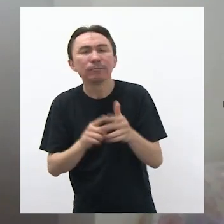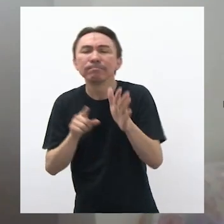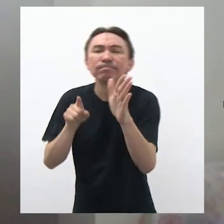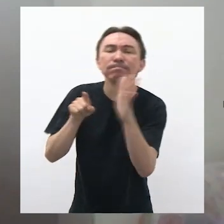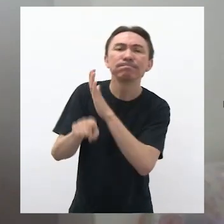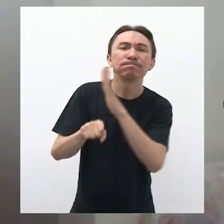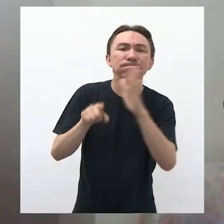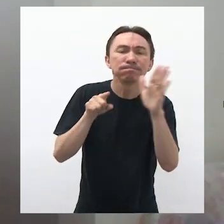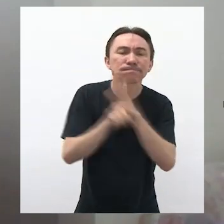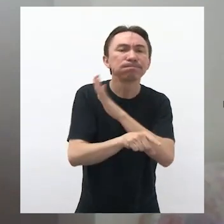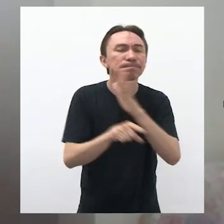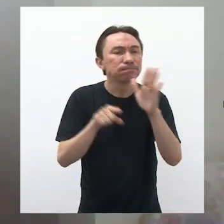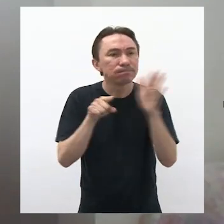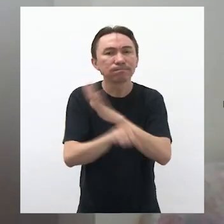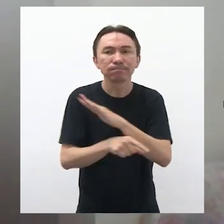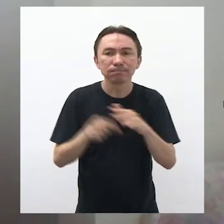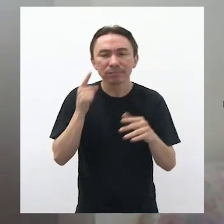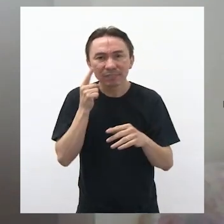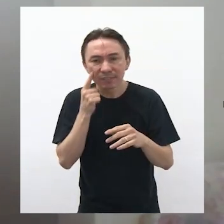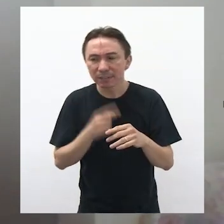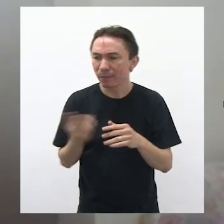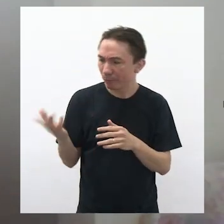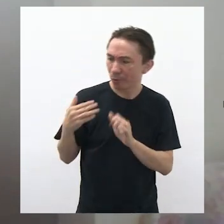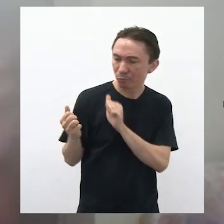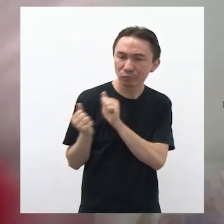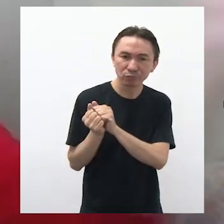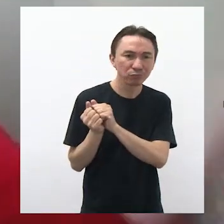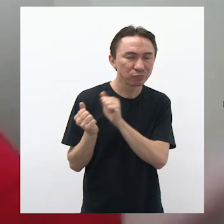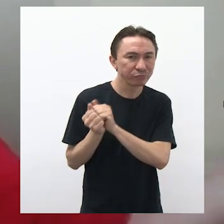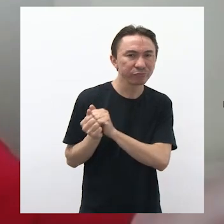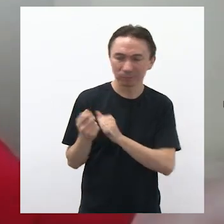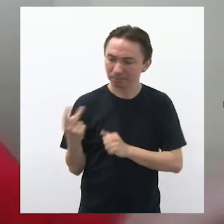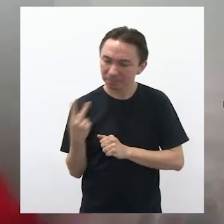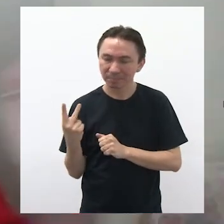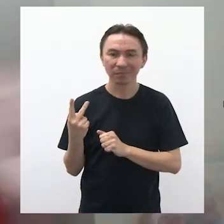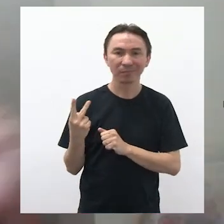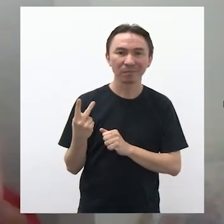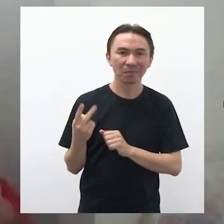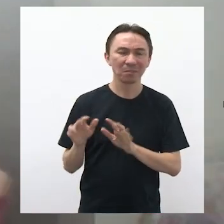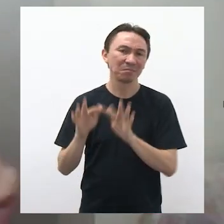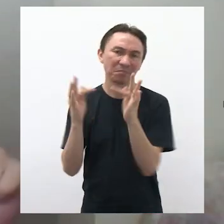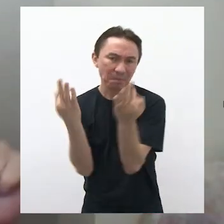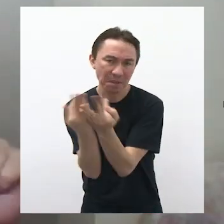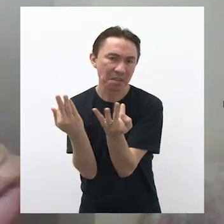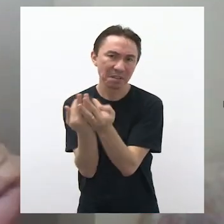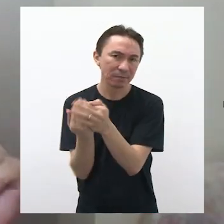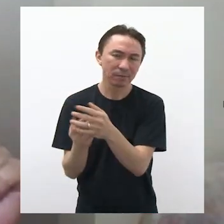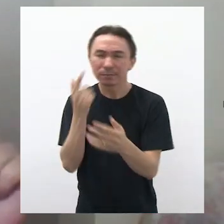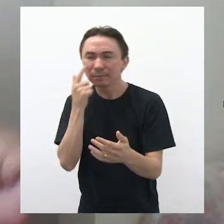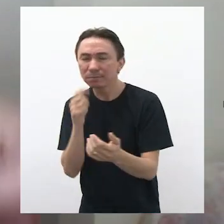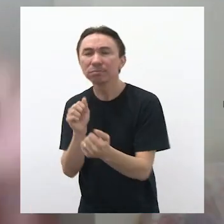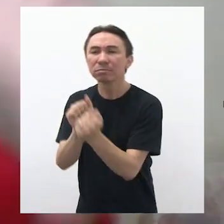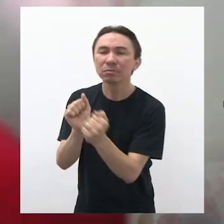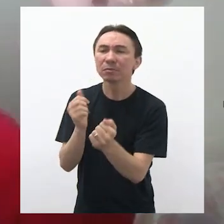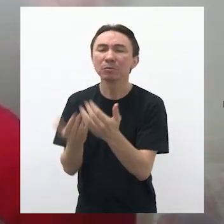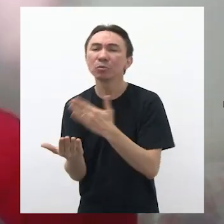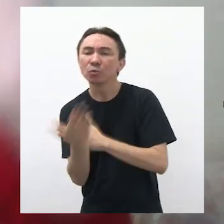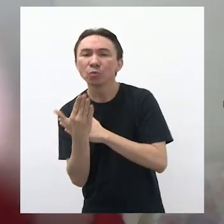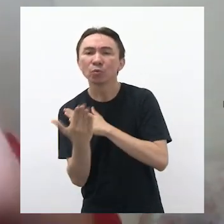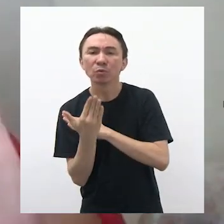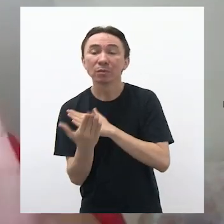buscar esse trabalho, né, em pares, ou com pessoas da sua família, outras pessoas. Quando eu